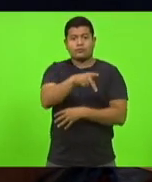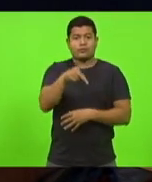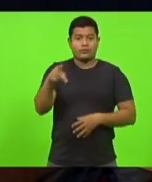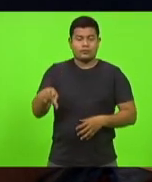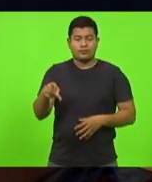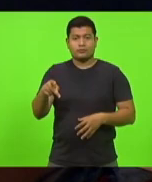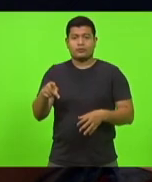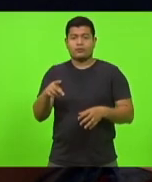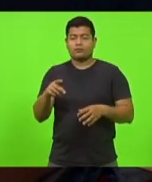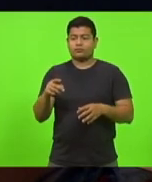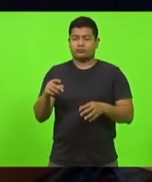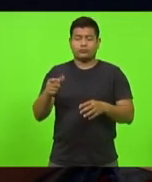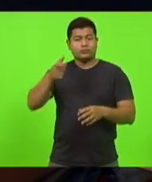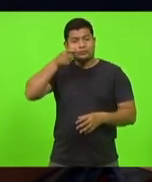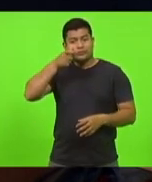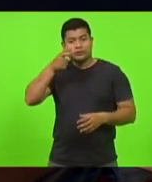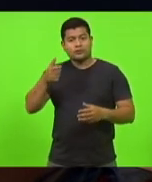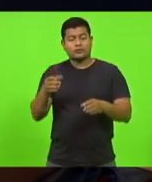funcionários,